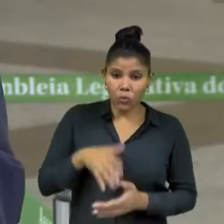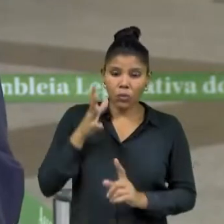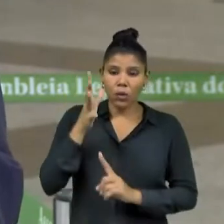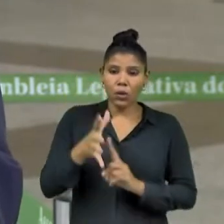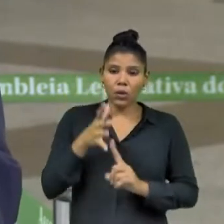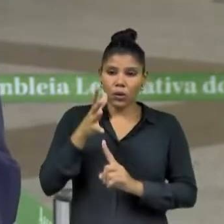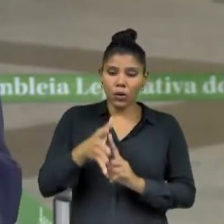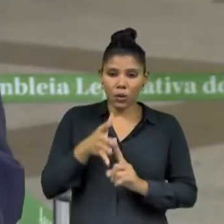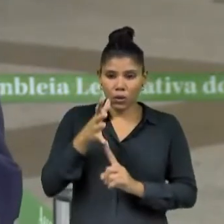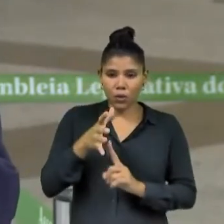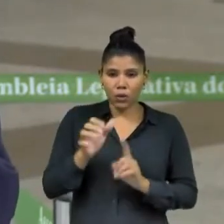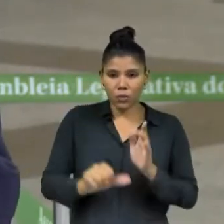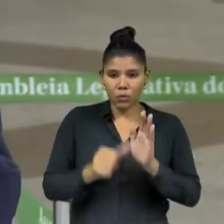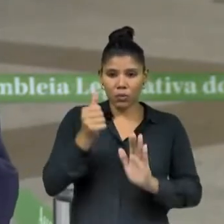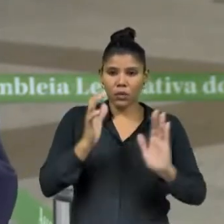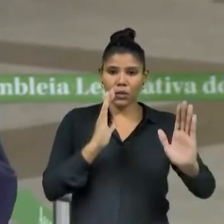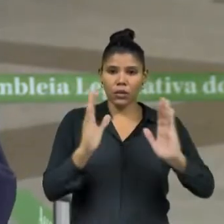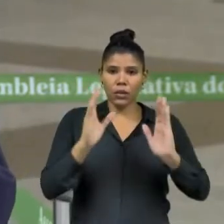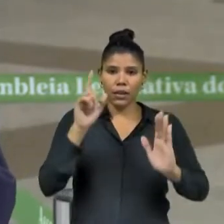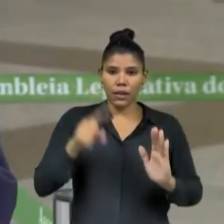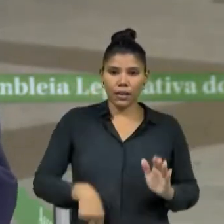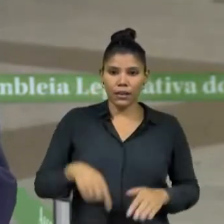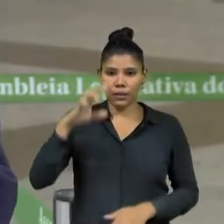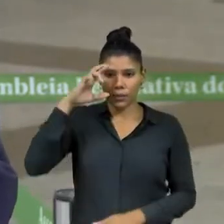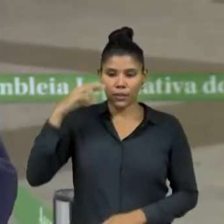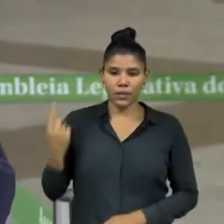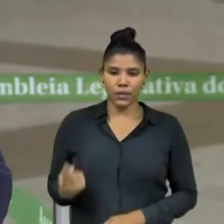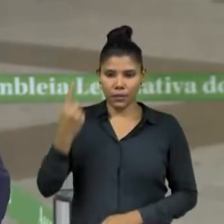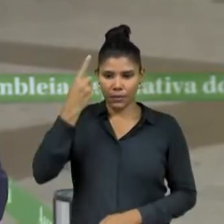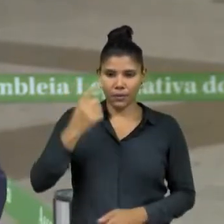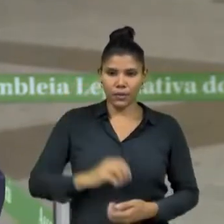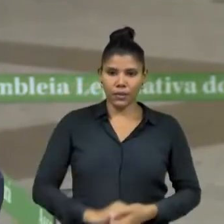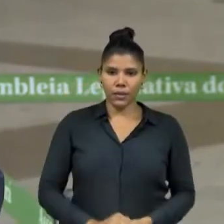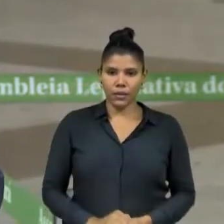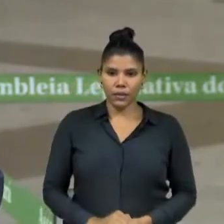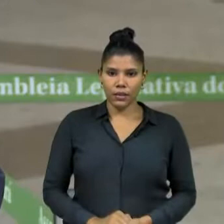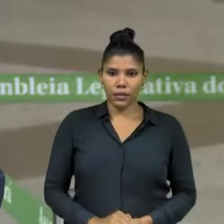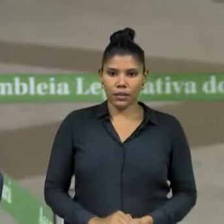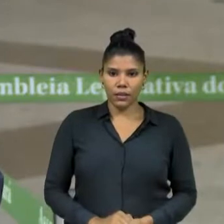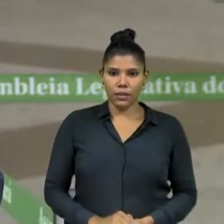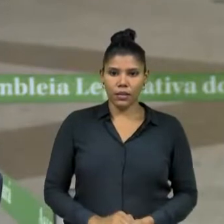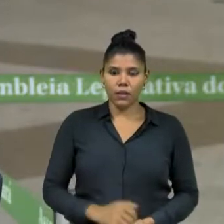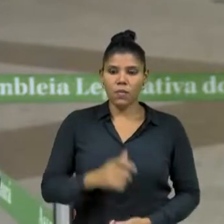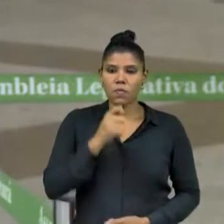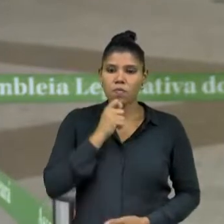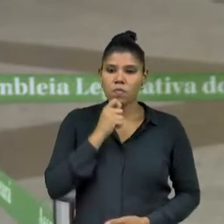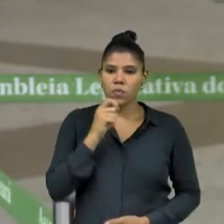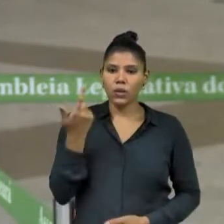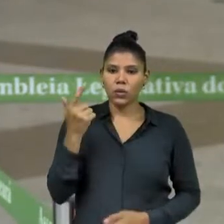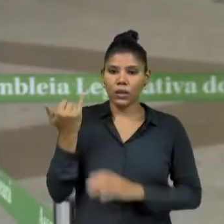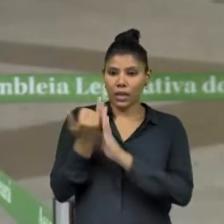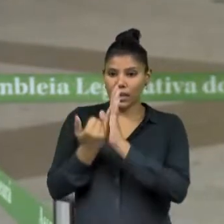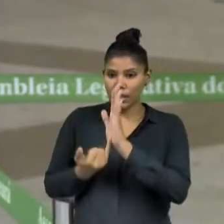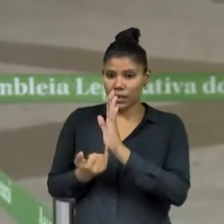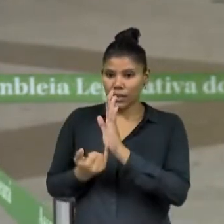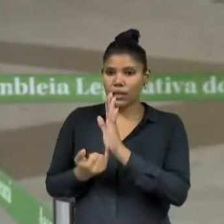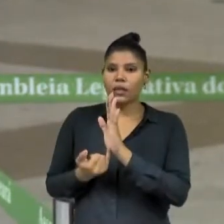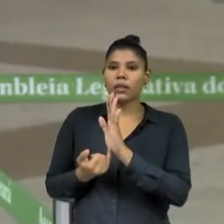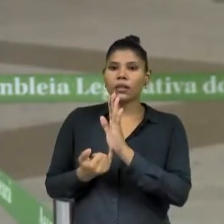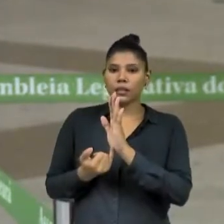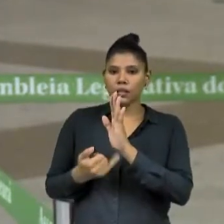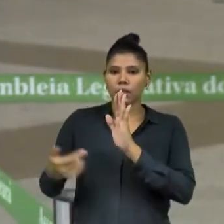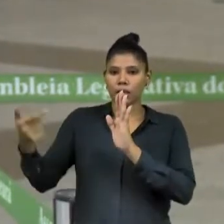do primeiro expediente é o deputado Renato Roseno. Ainda não há deputados inscritos até o presente momento